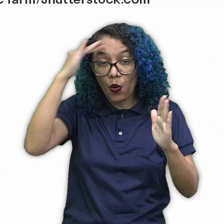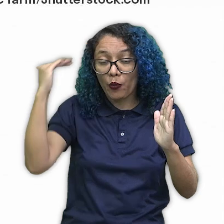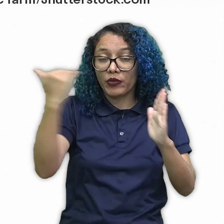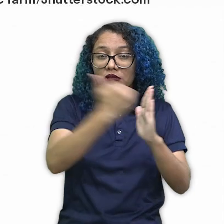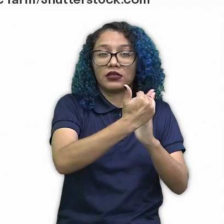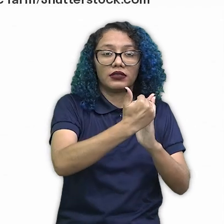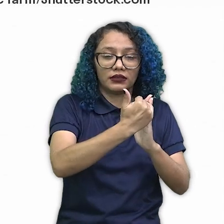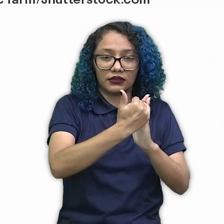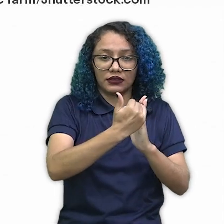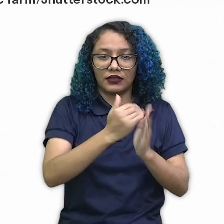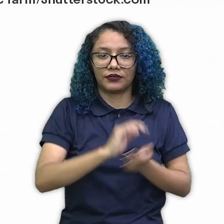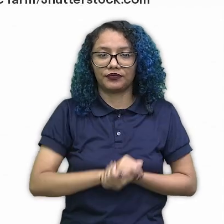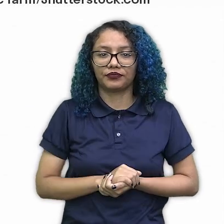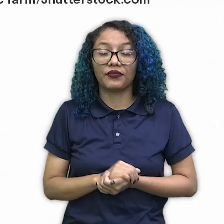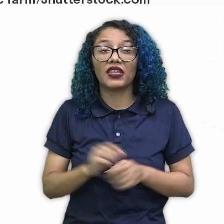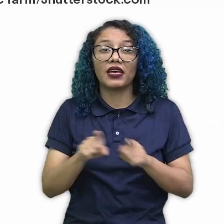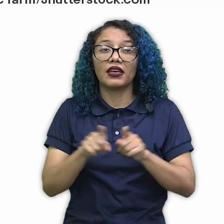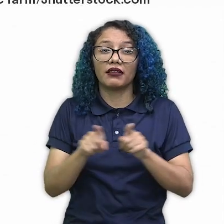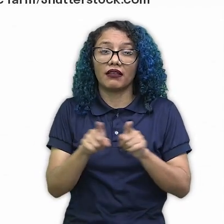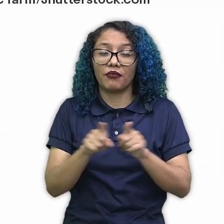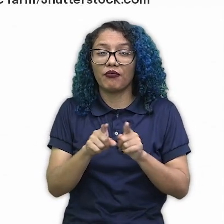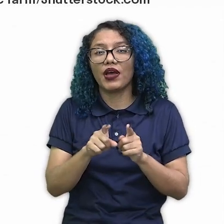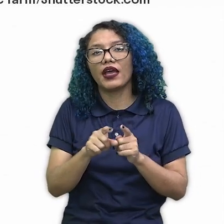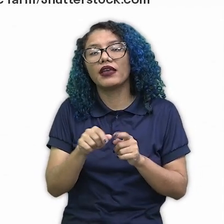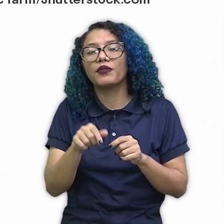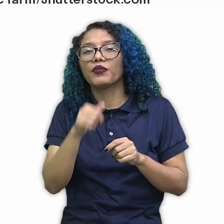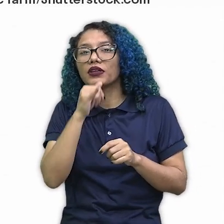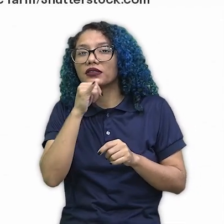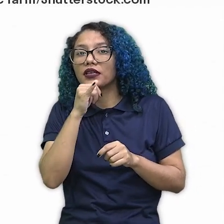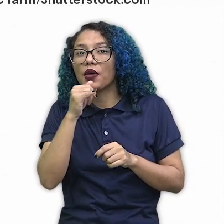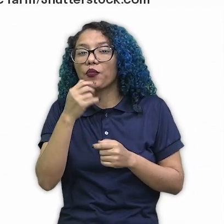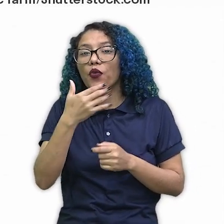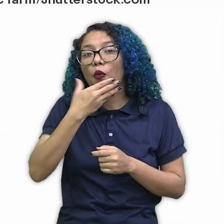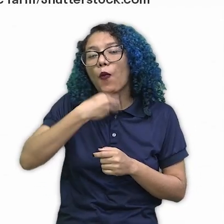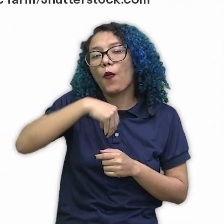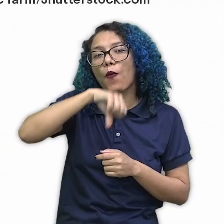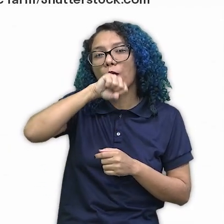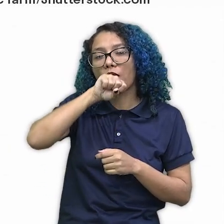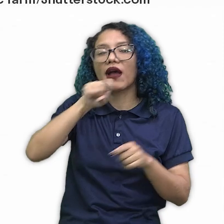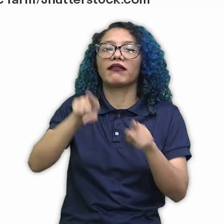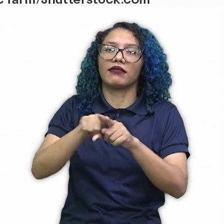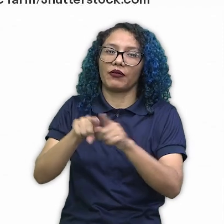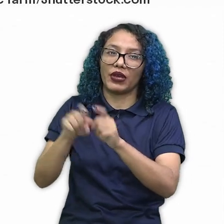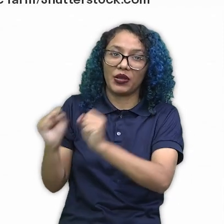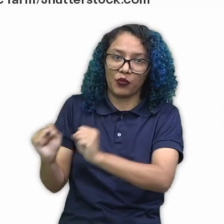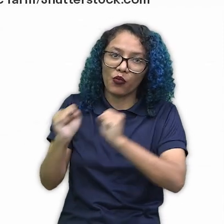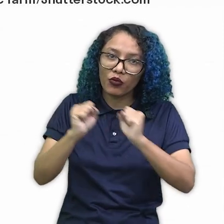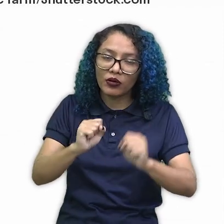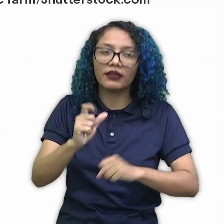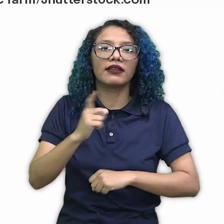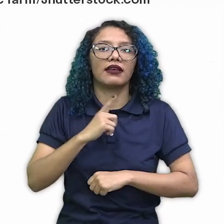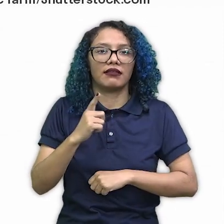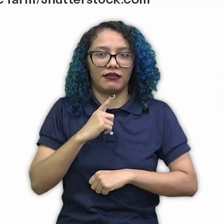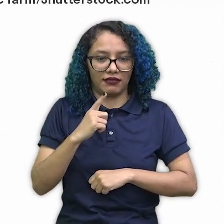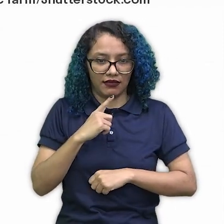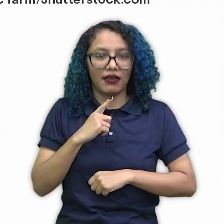pequenos núcleos de poder, como por exemplo os pais na família patriarcal, exercem também algum tipo de